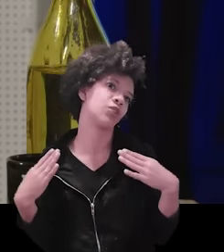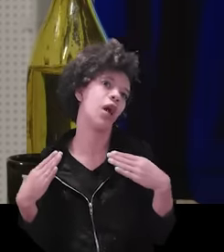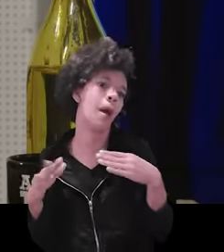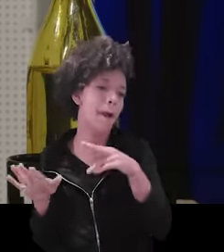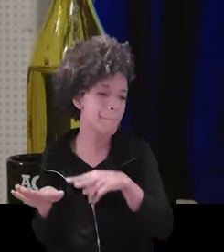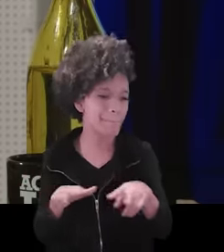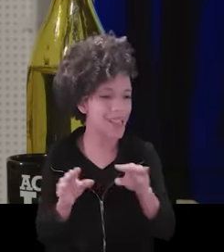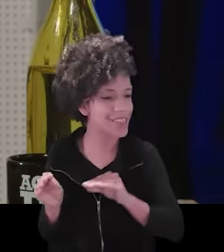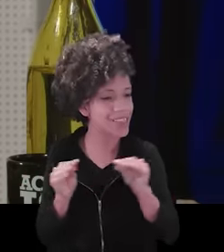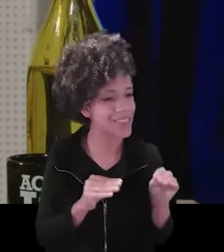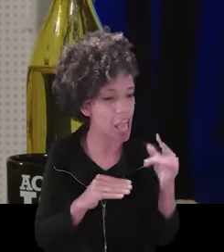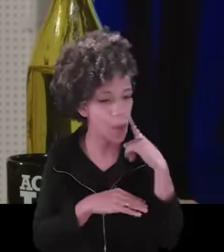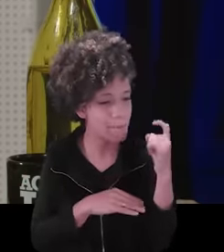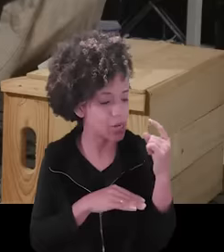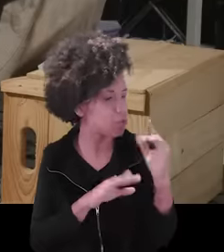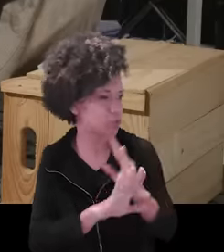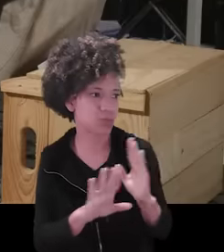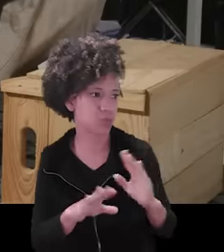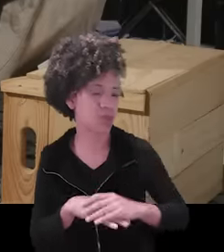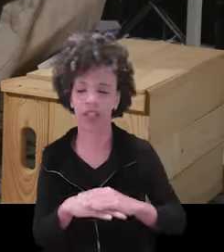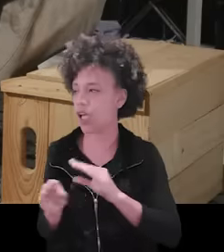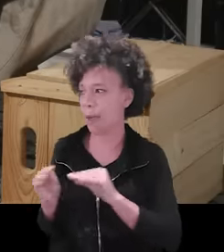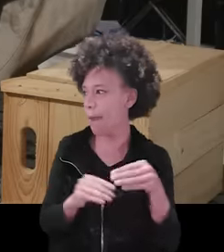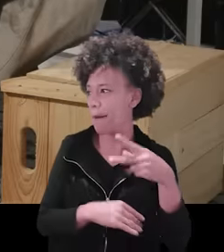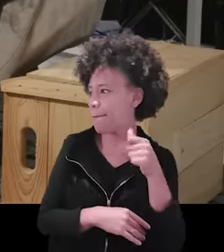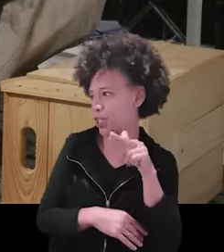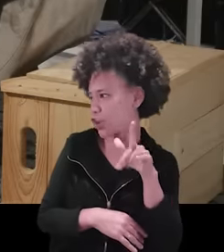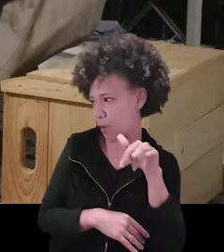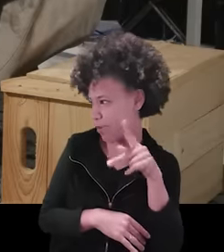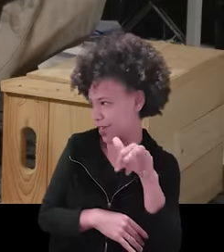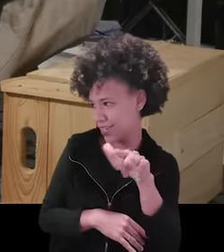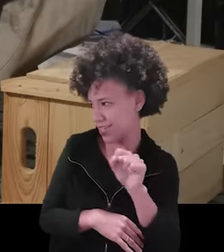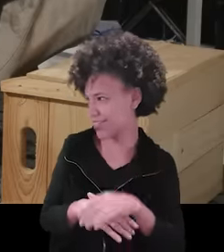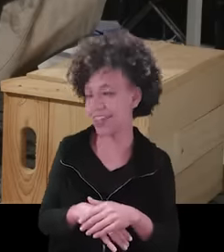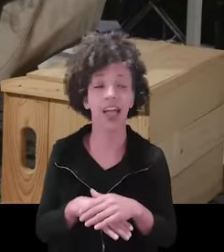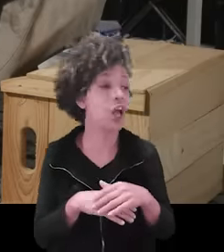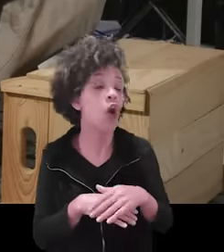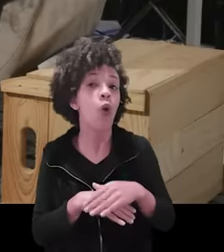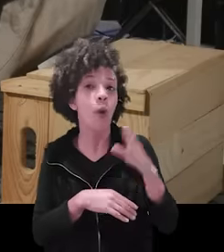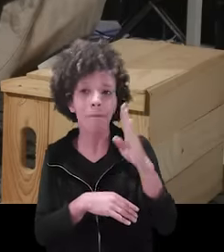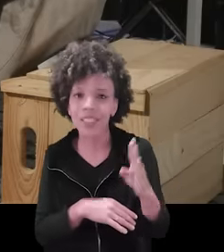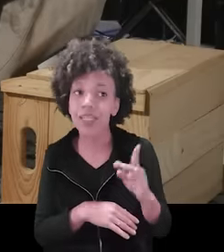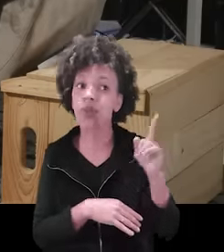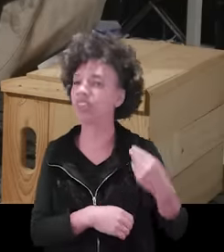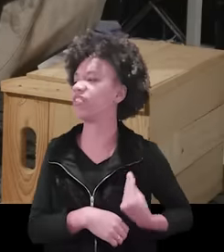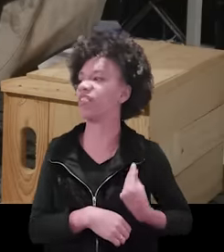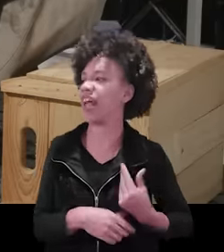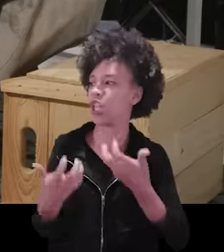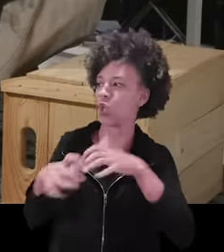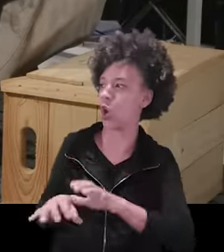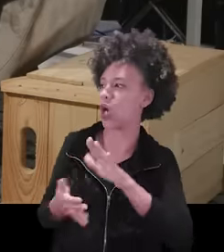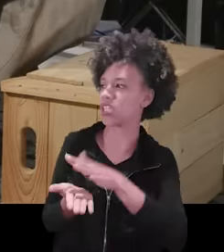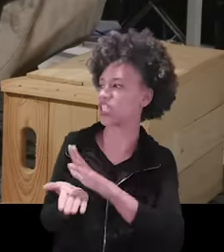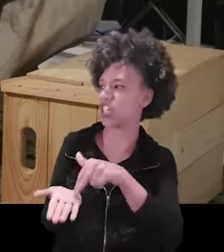e eu vou para um lugar sem barulho para Petrópolis sai você gosta que o brasileiro que tá lá não gosto de carnaval